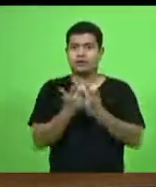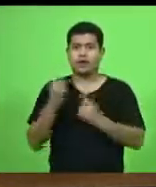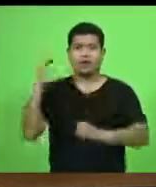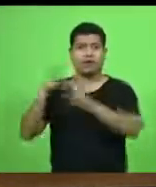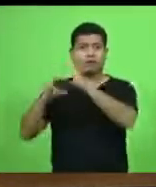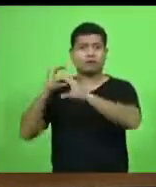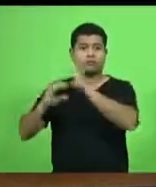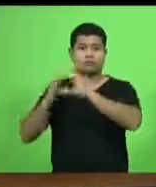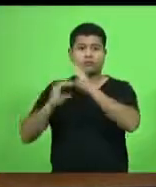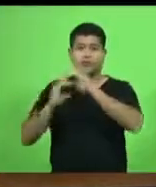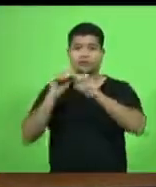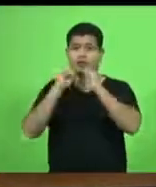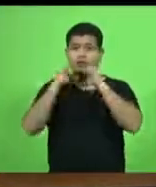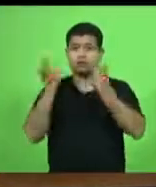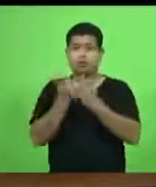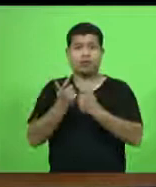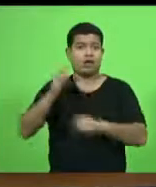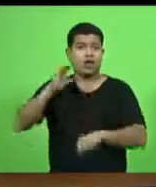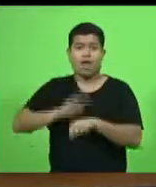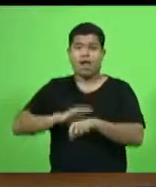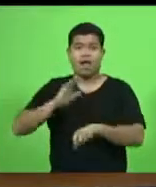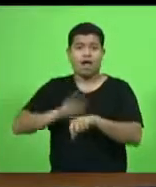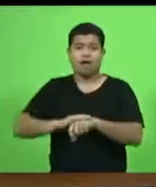da Assembleia é a vida da Assembleia.